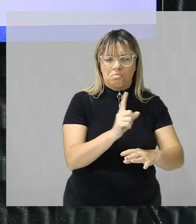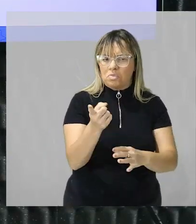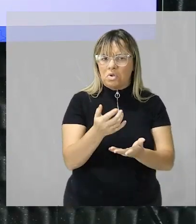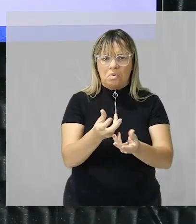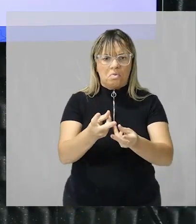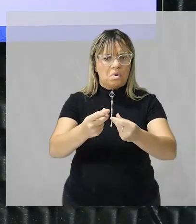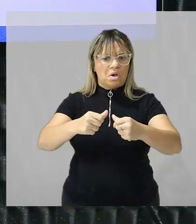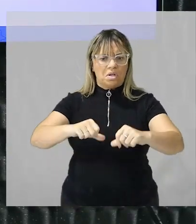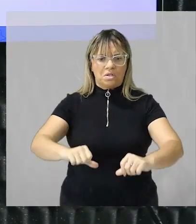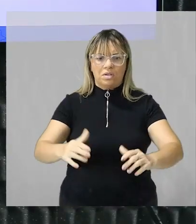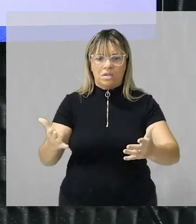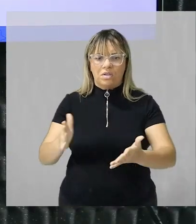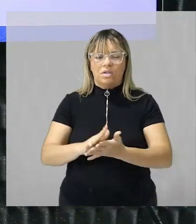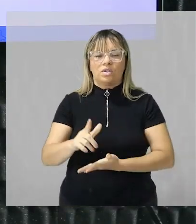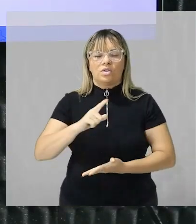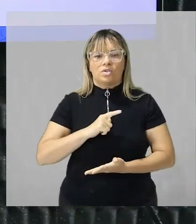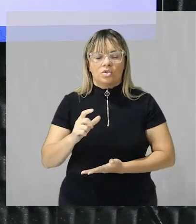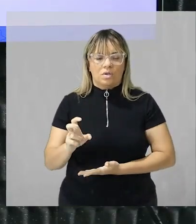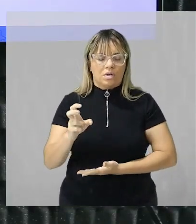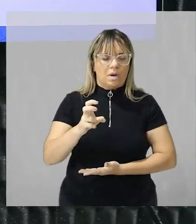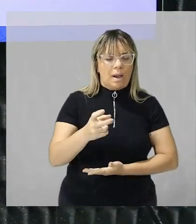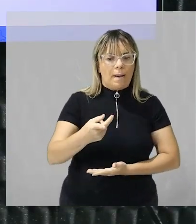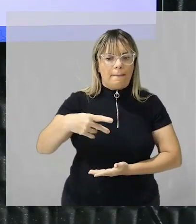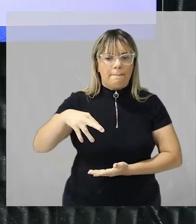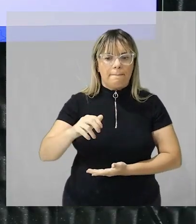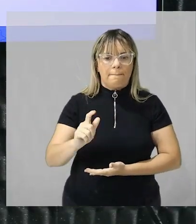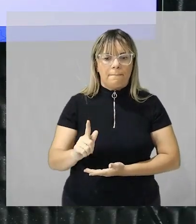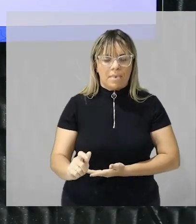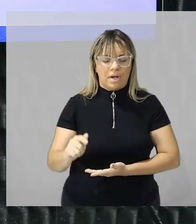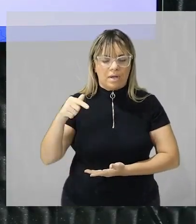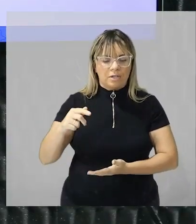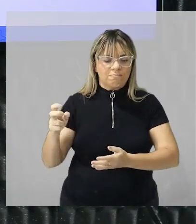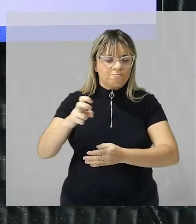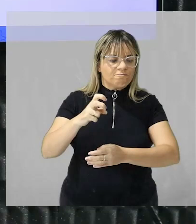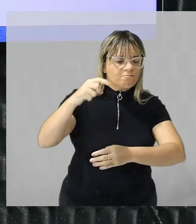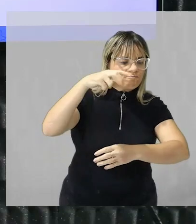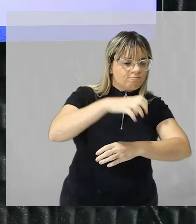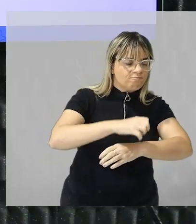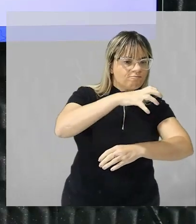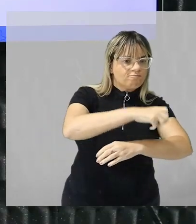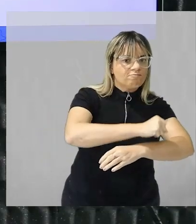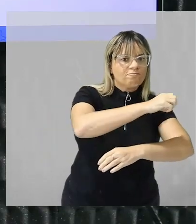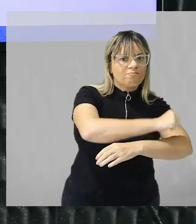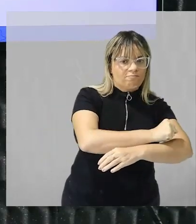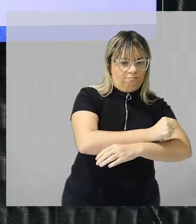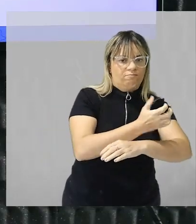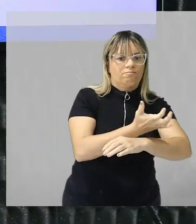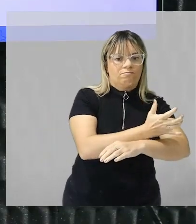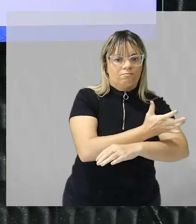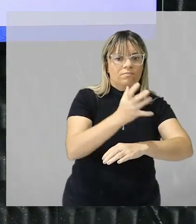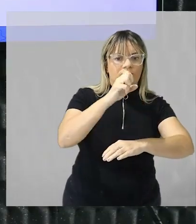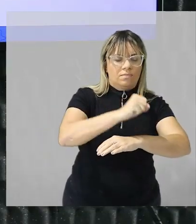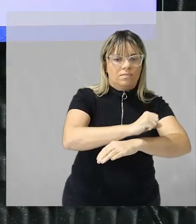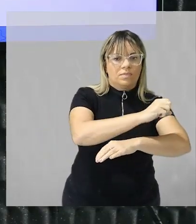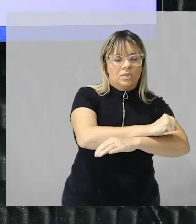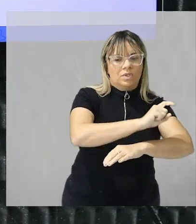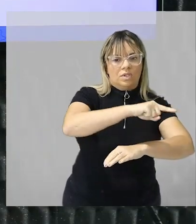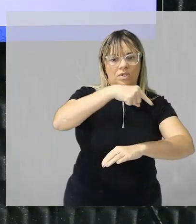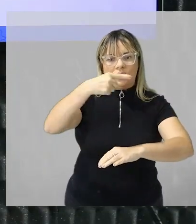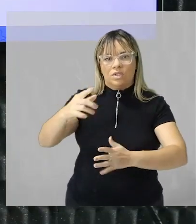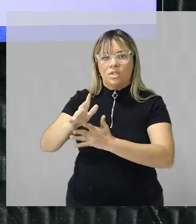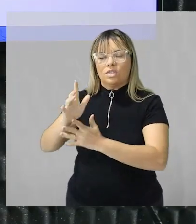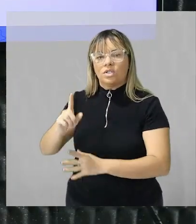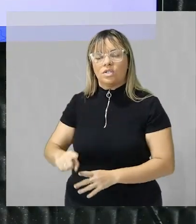uma praga que atacava uma determinada plantação e os caras observaram que tinha uma outra planta junto